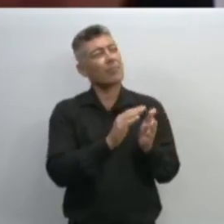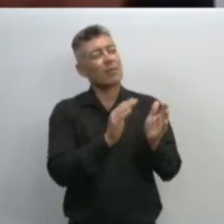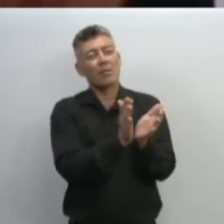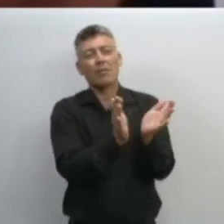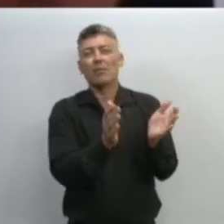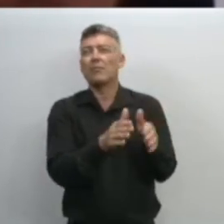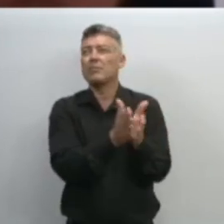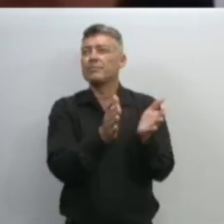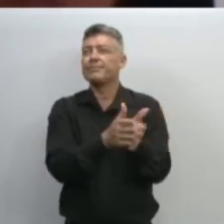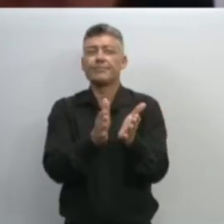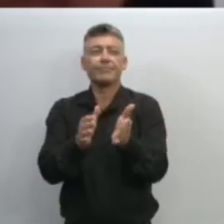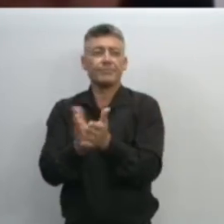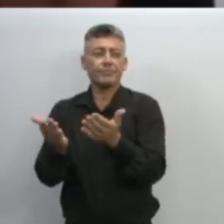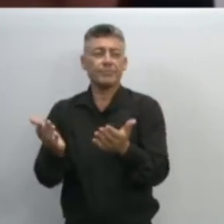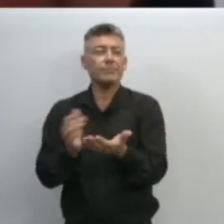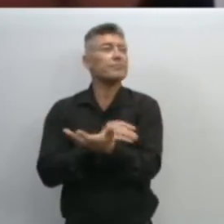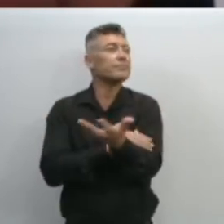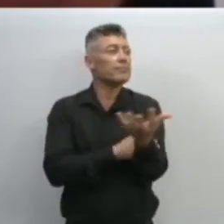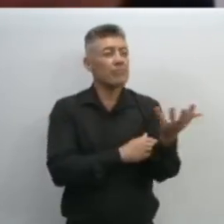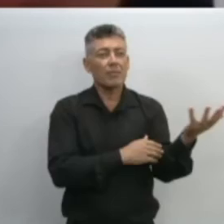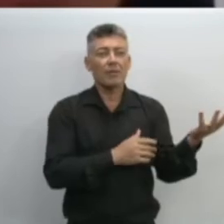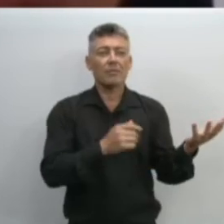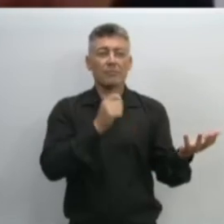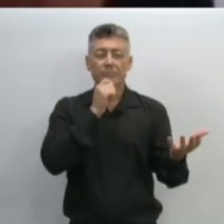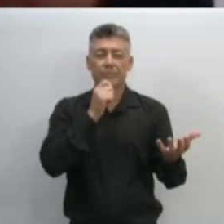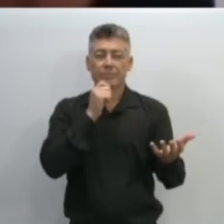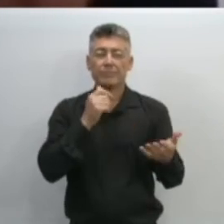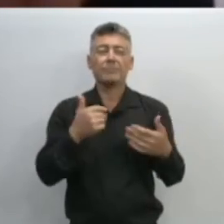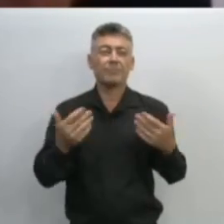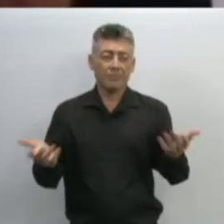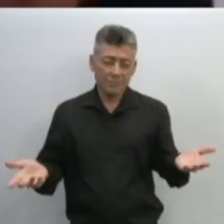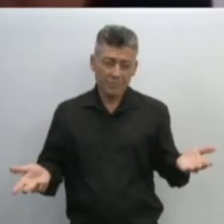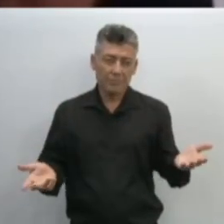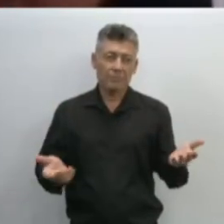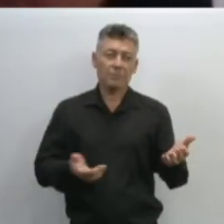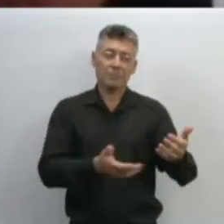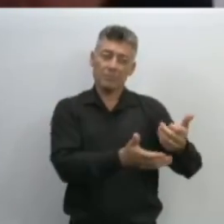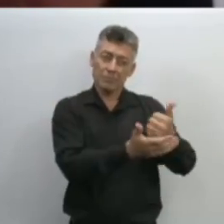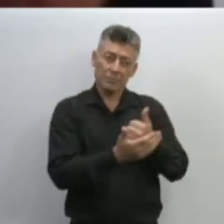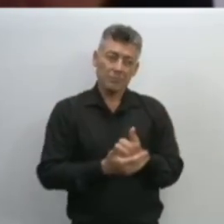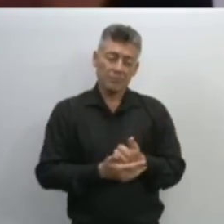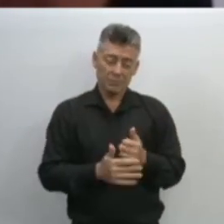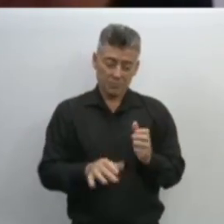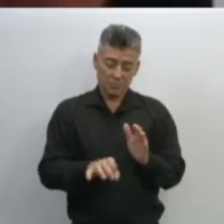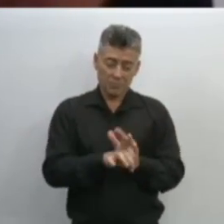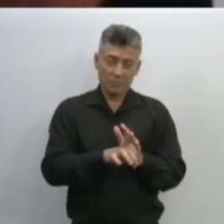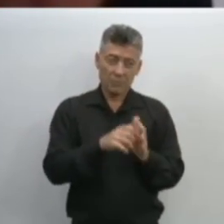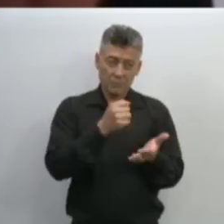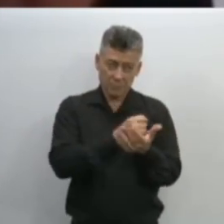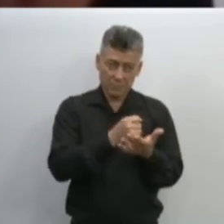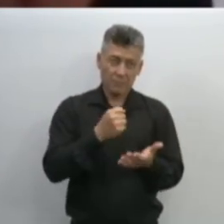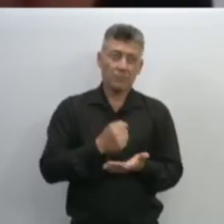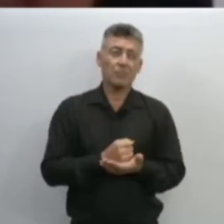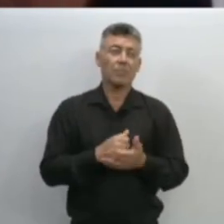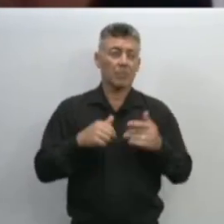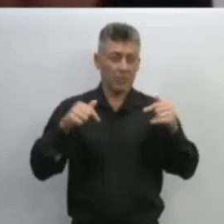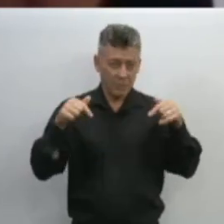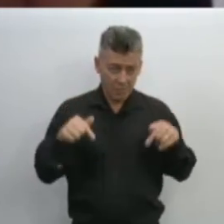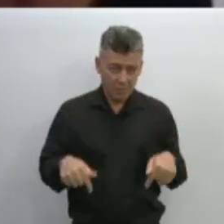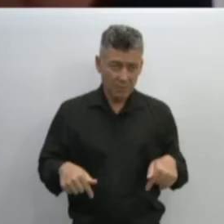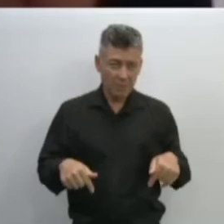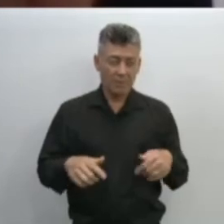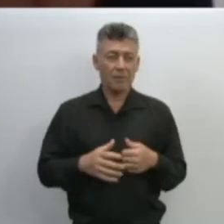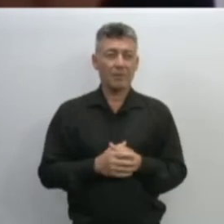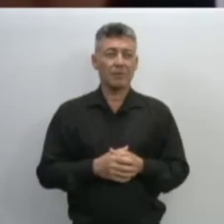população branca. Isso tem que ser resgatado. Né? Esse estatuto que a Brisa propõe se soma